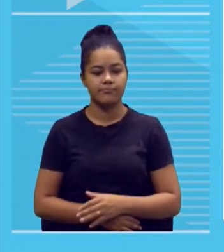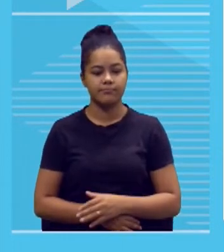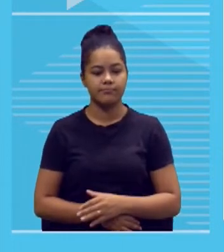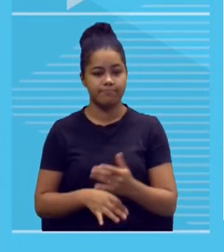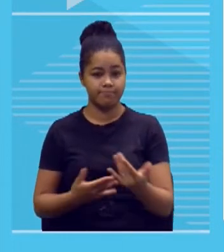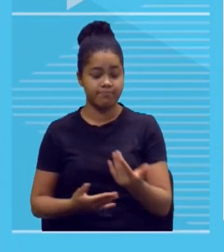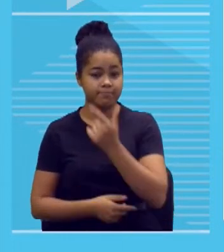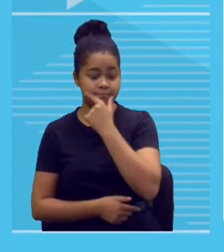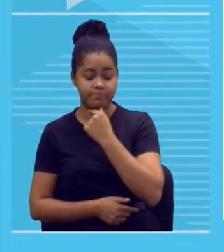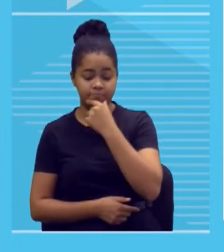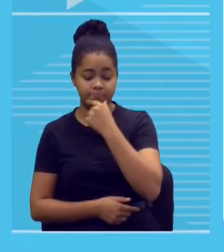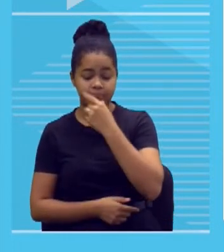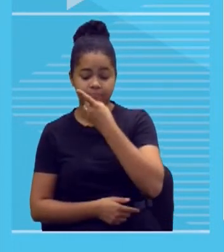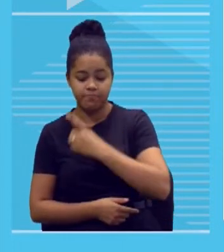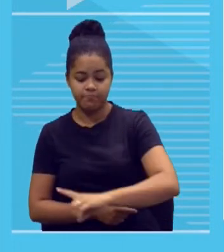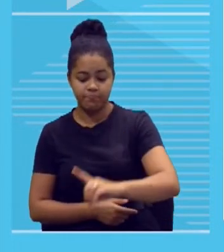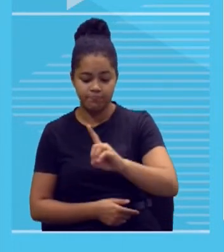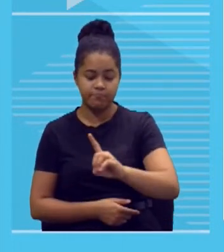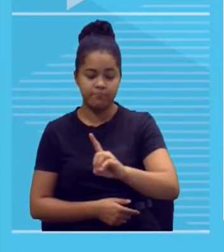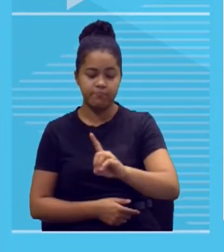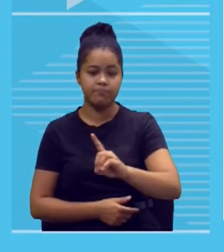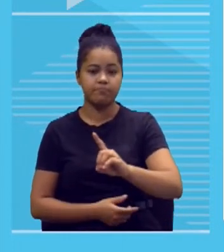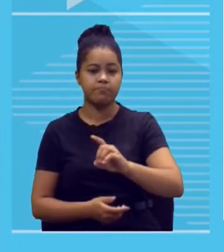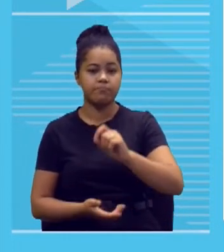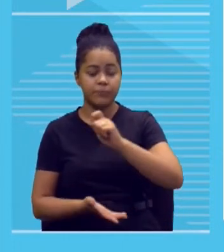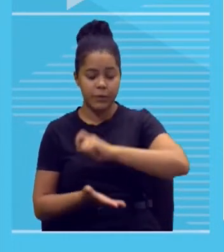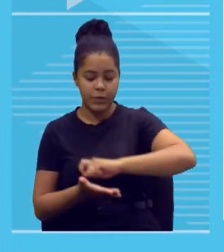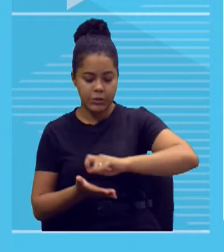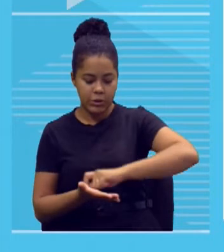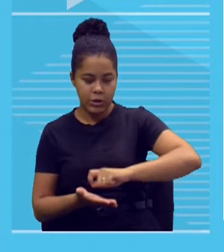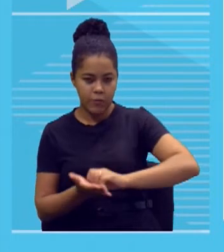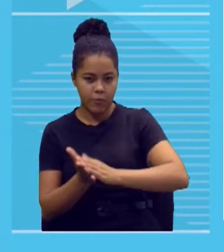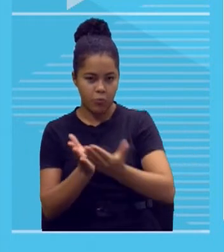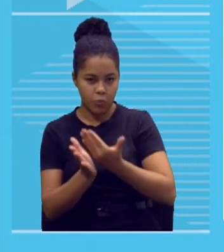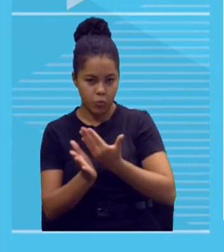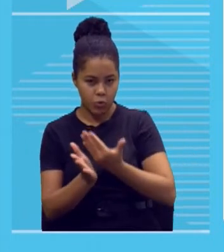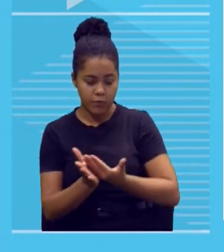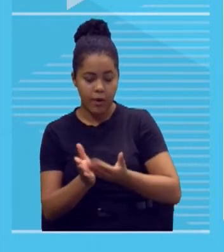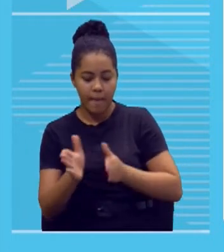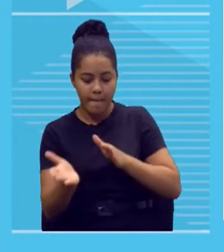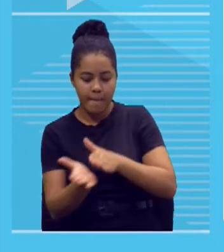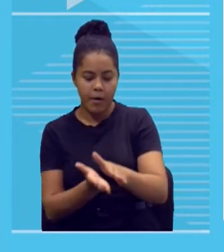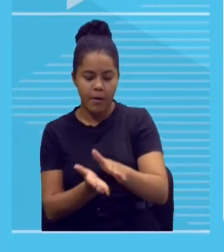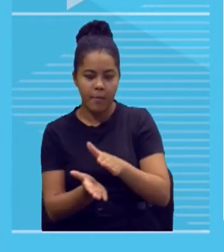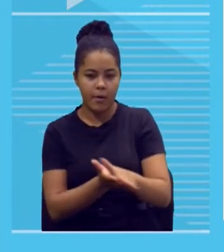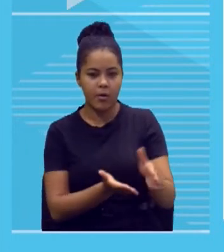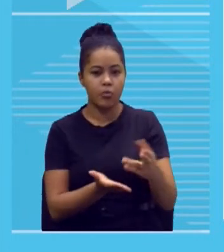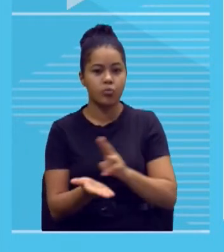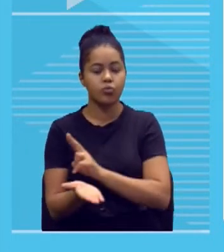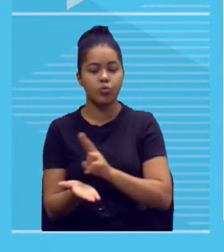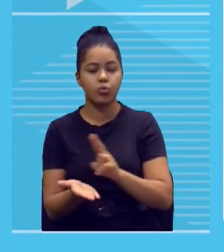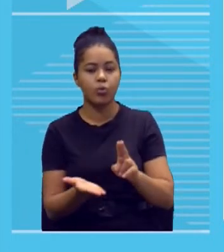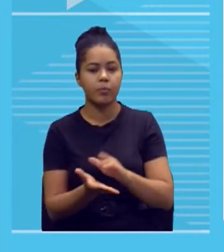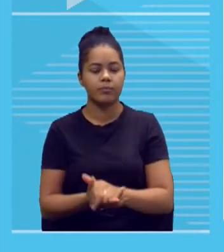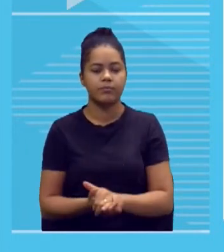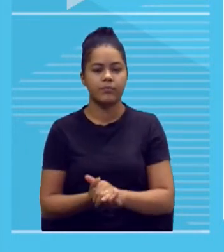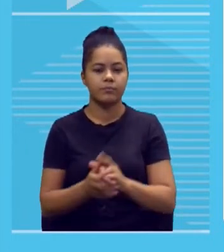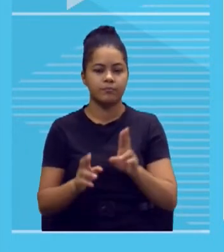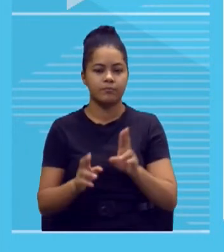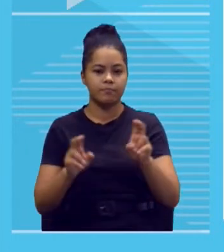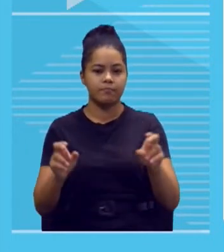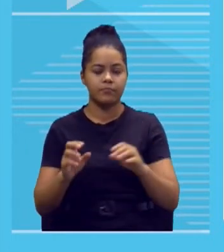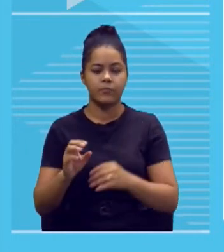publicou o livro The Origin of species a origem das espécies as